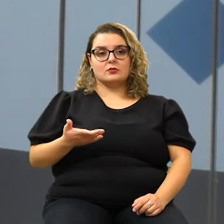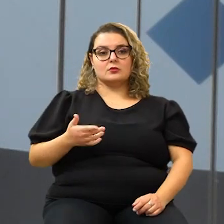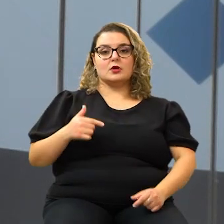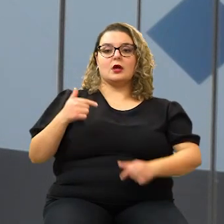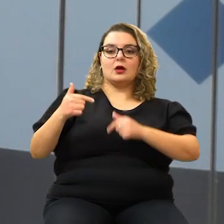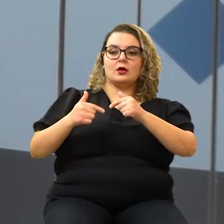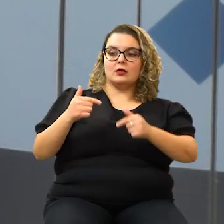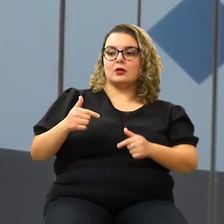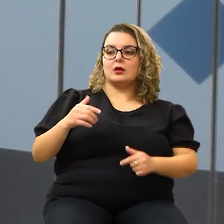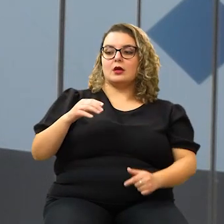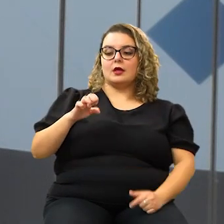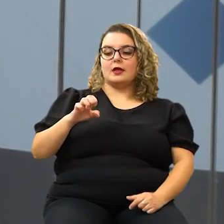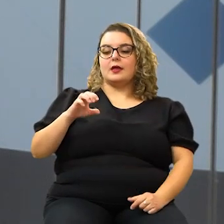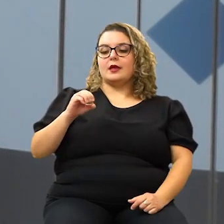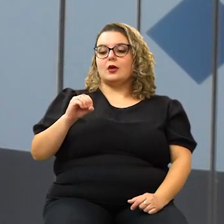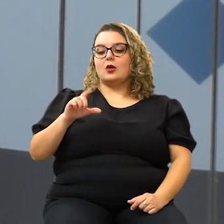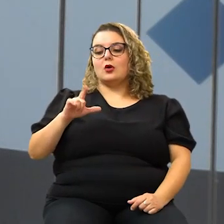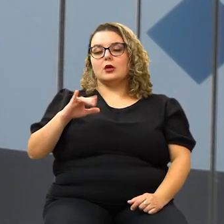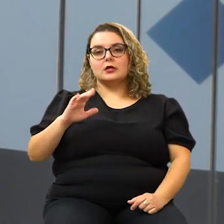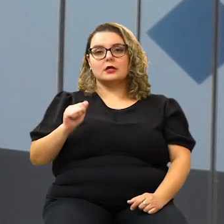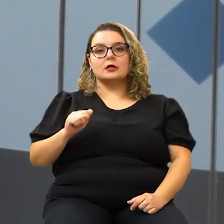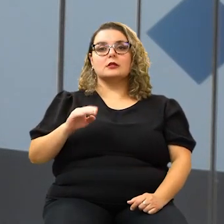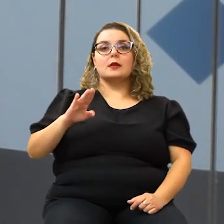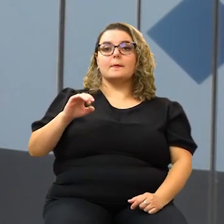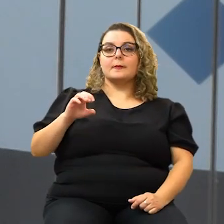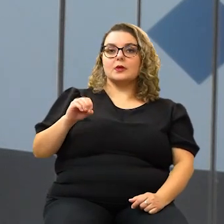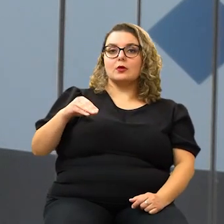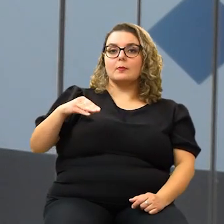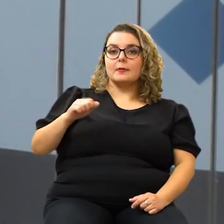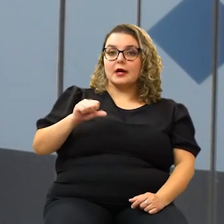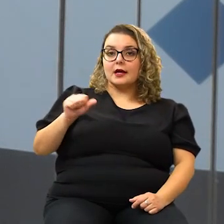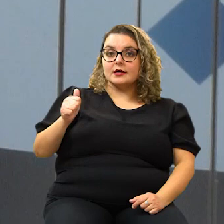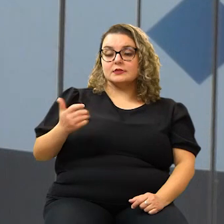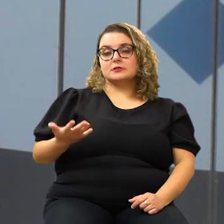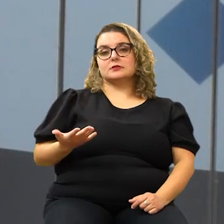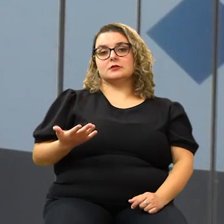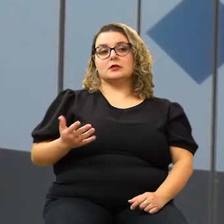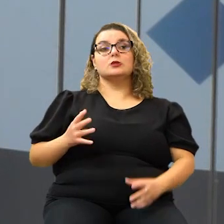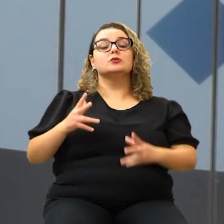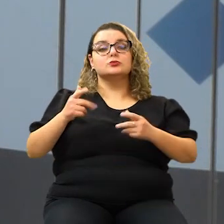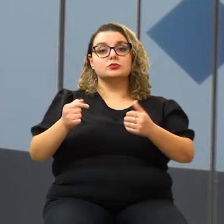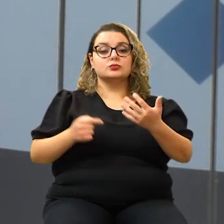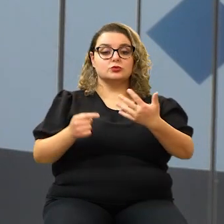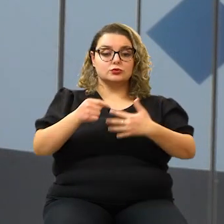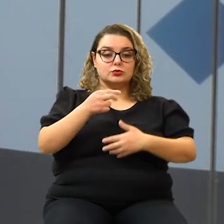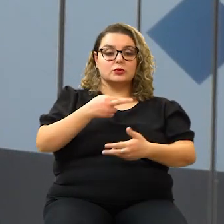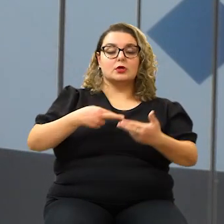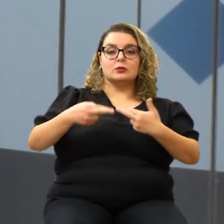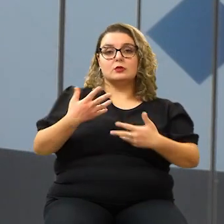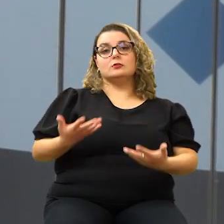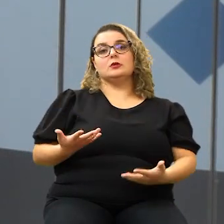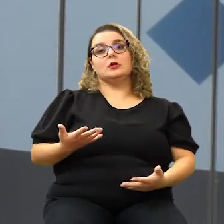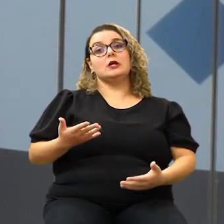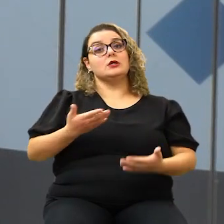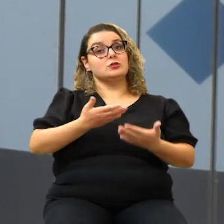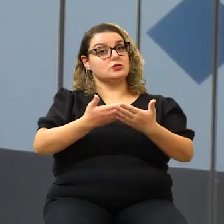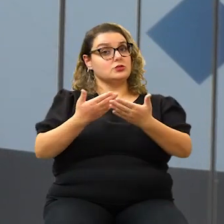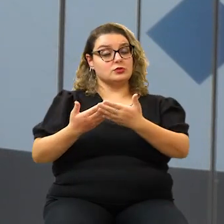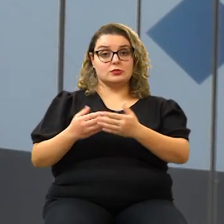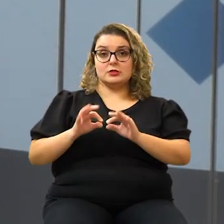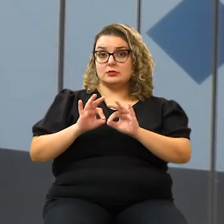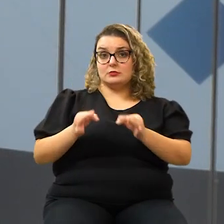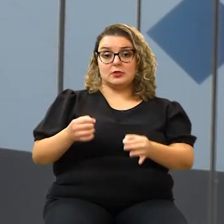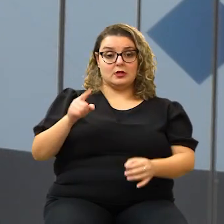questão eólica, né? A questão da biomassa, né? Então são questões todas que precisam também ser estudadas, porque simplesmente a gente pensar